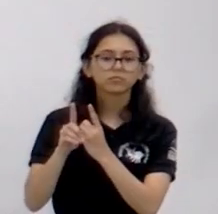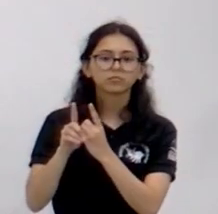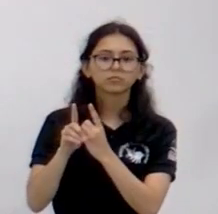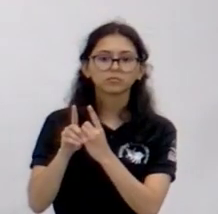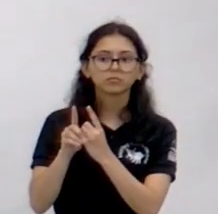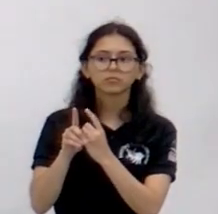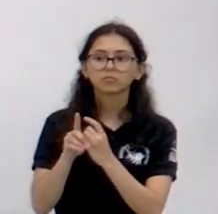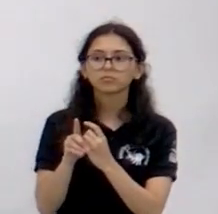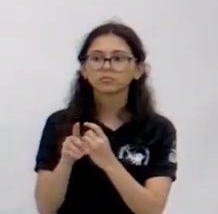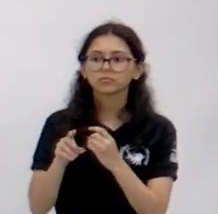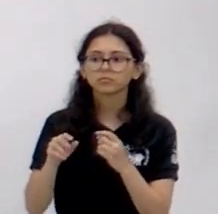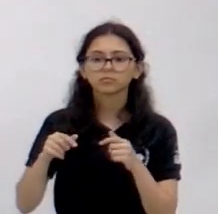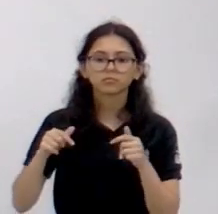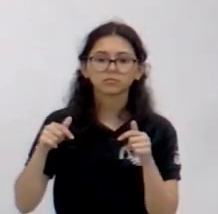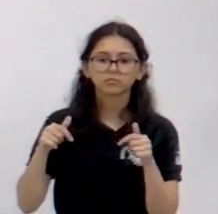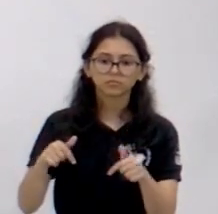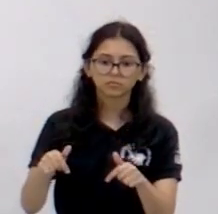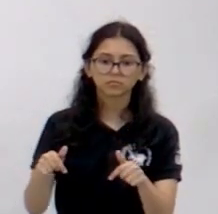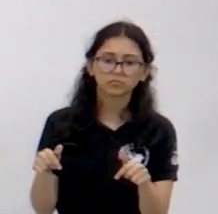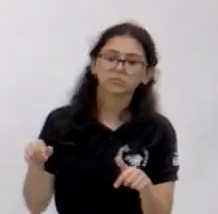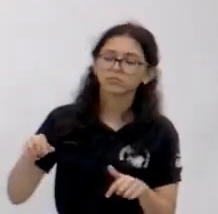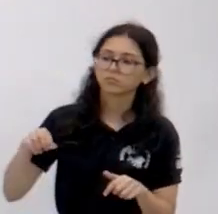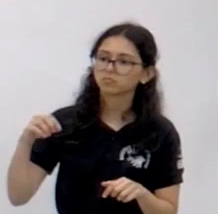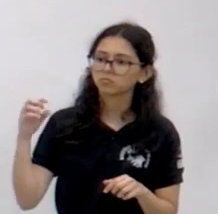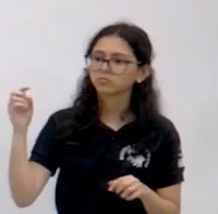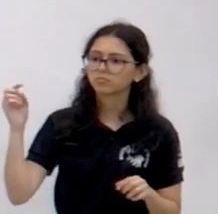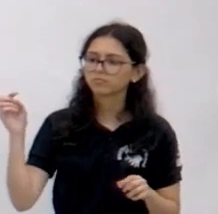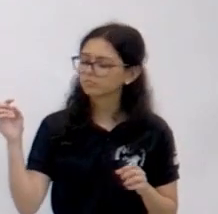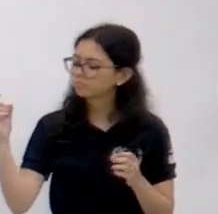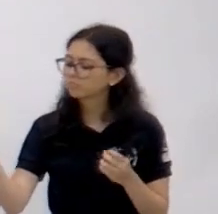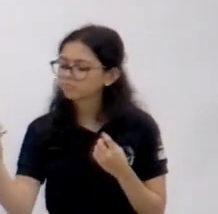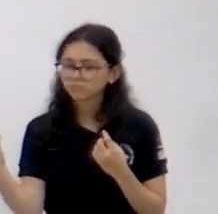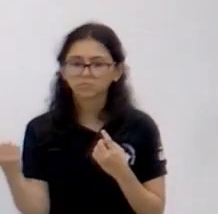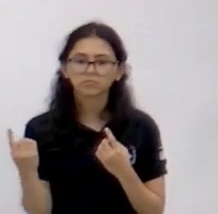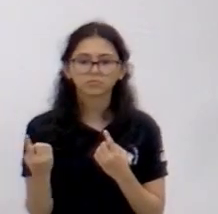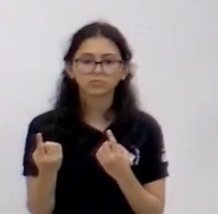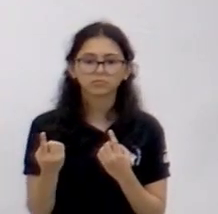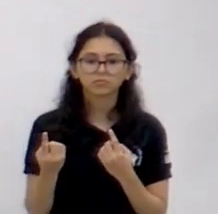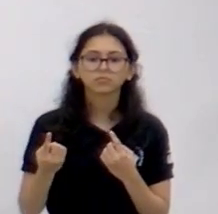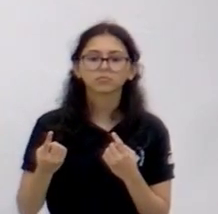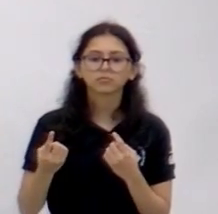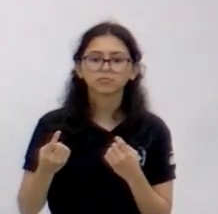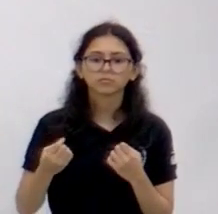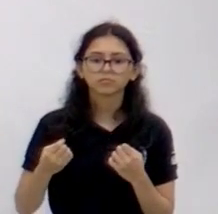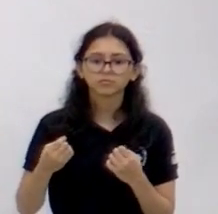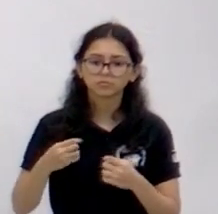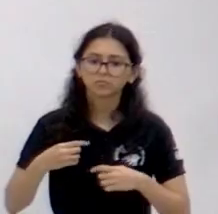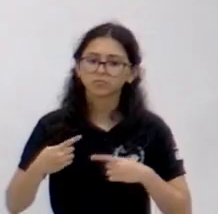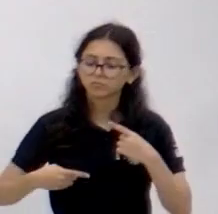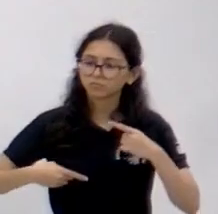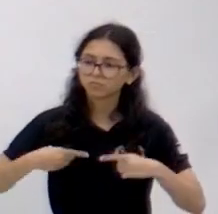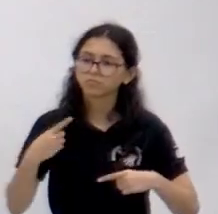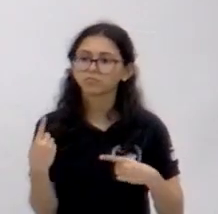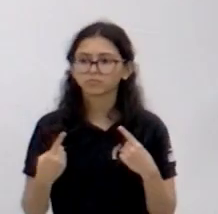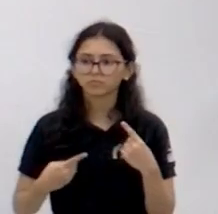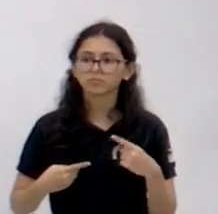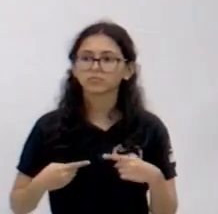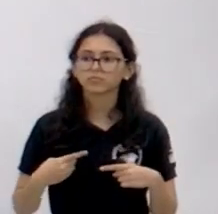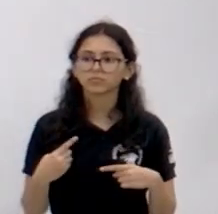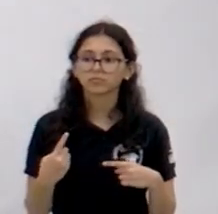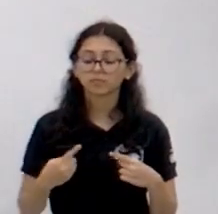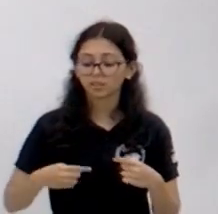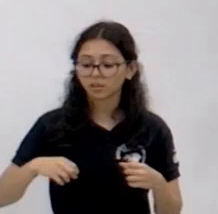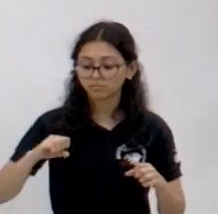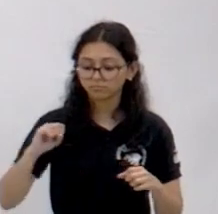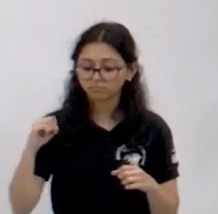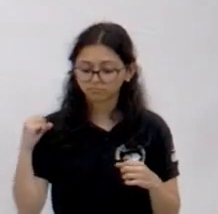para conhecer ou para levar comida para os seus irmãos e se depara lá com uma luta desigual, um grande gigante vem contra o povo de